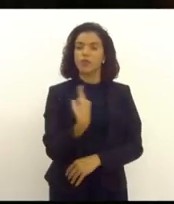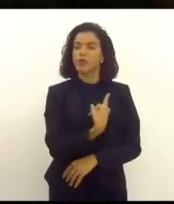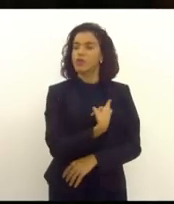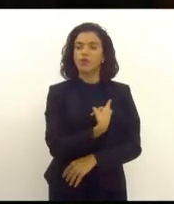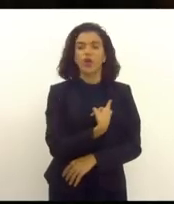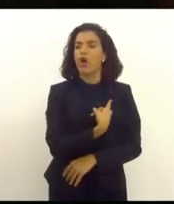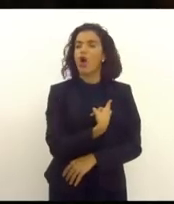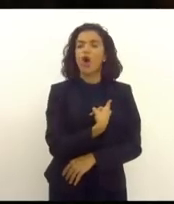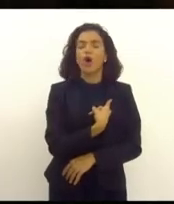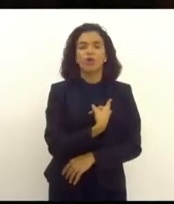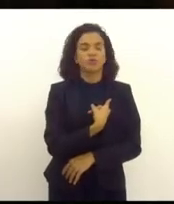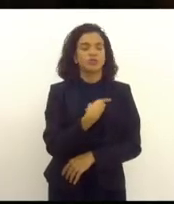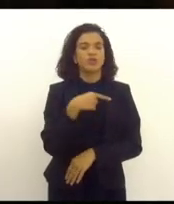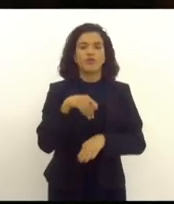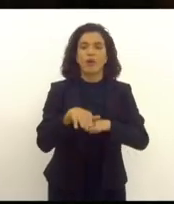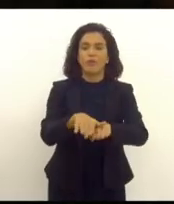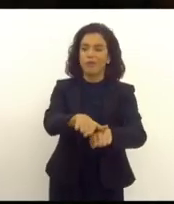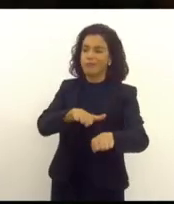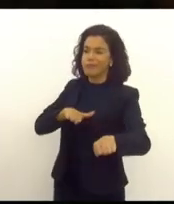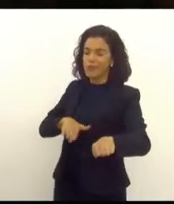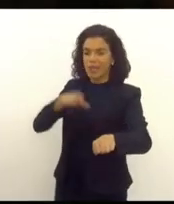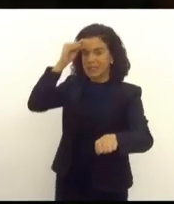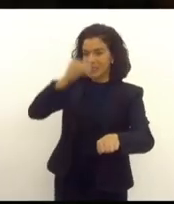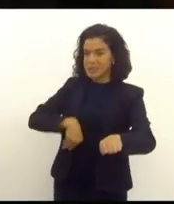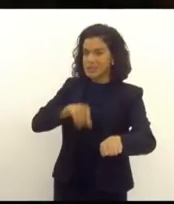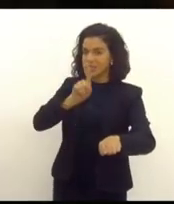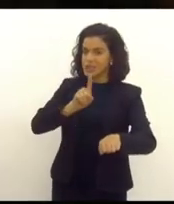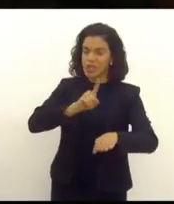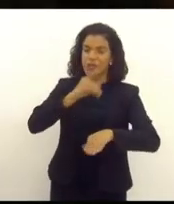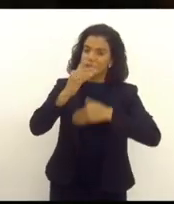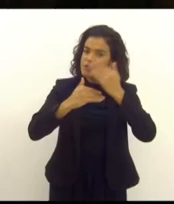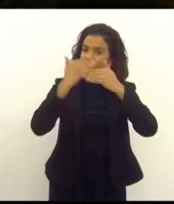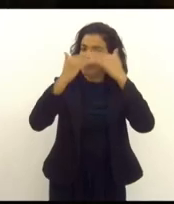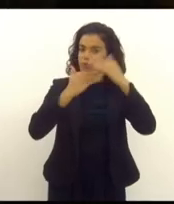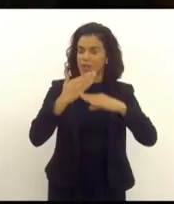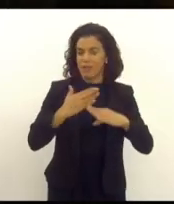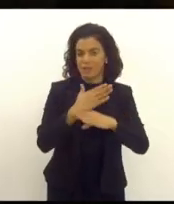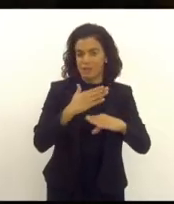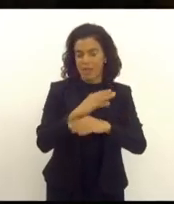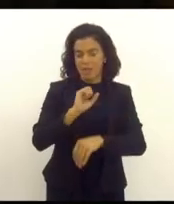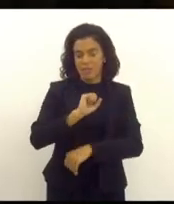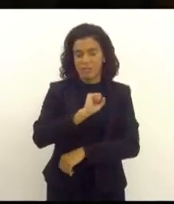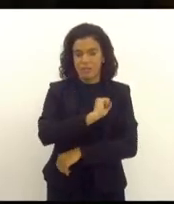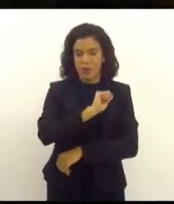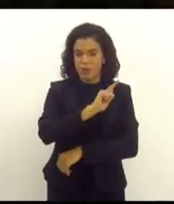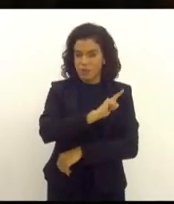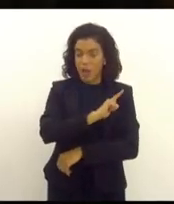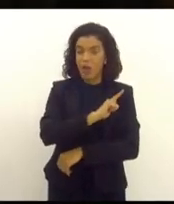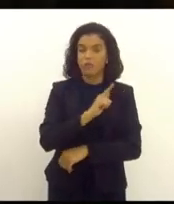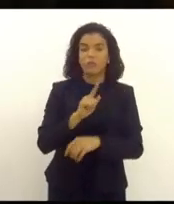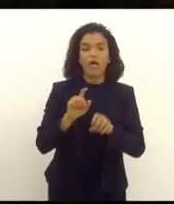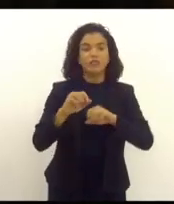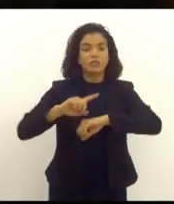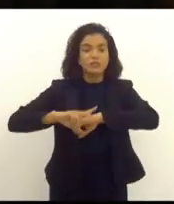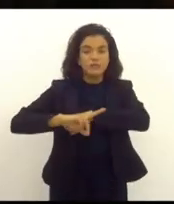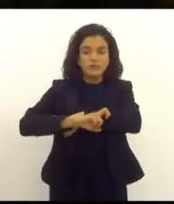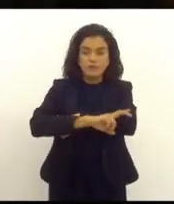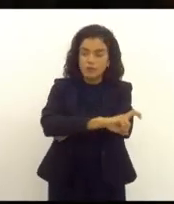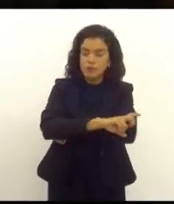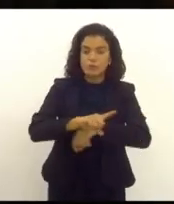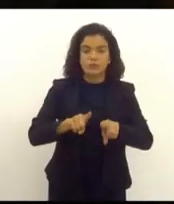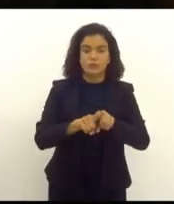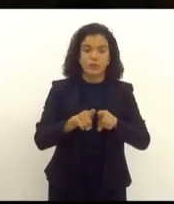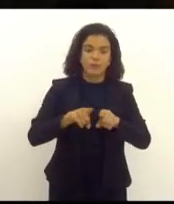não Daremos um passo atrás no desenvolvimento da nossa cidade de São Gonçalo nas obras de infraestrutura e não